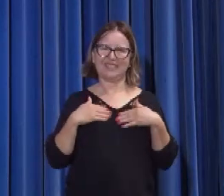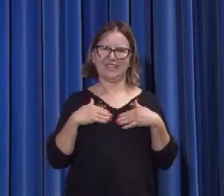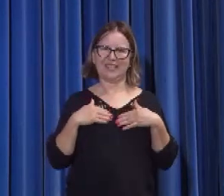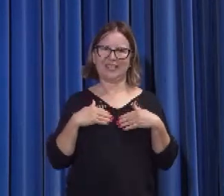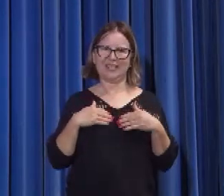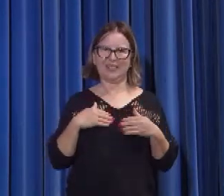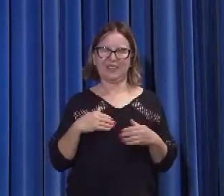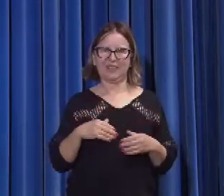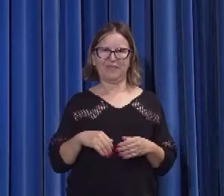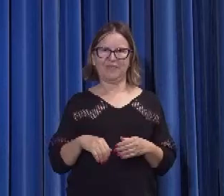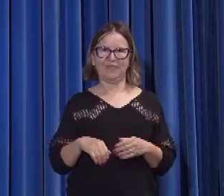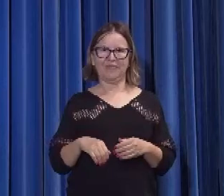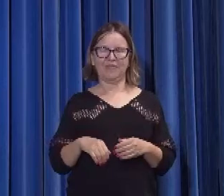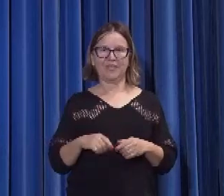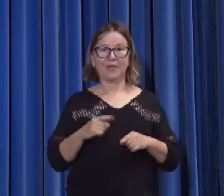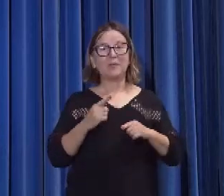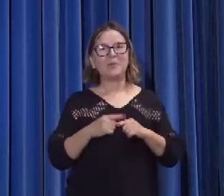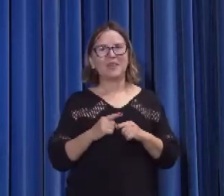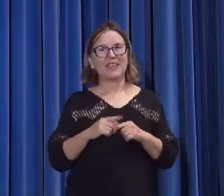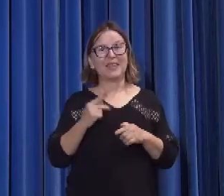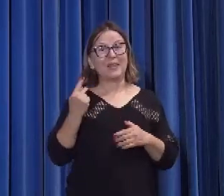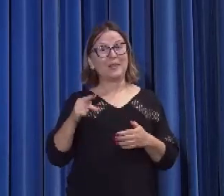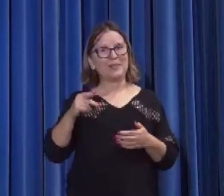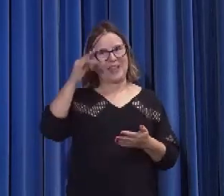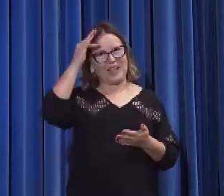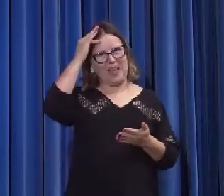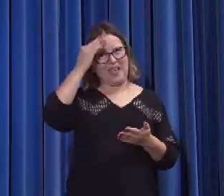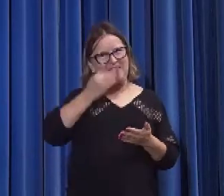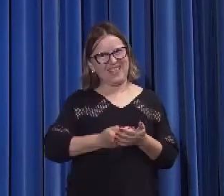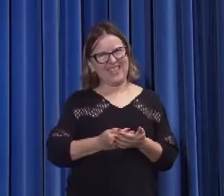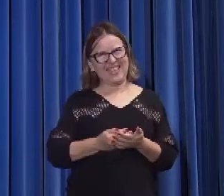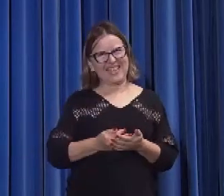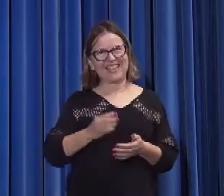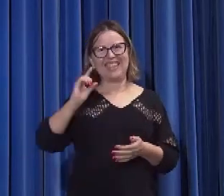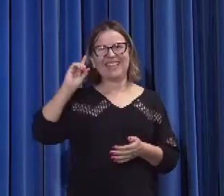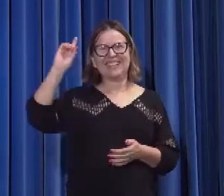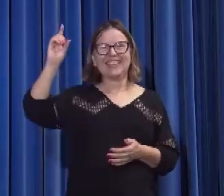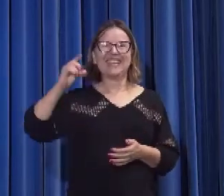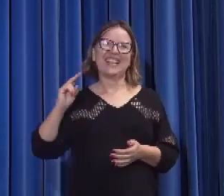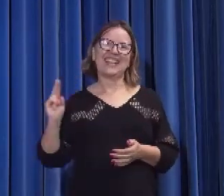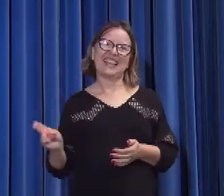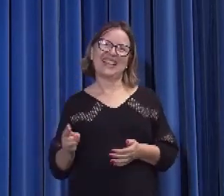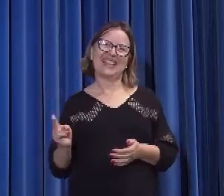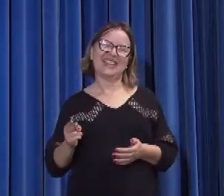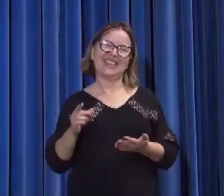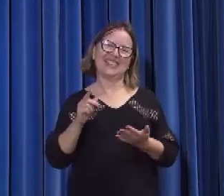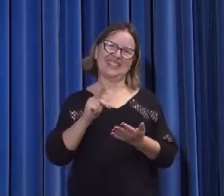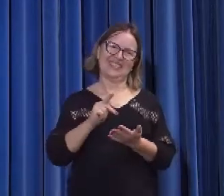está apoiando a sua fé num Deus que é eterno e verdadeiro.